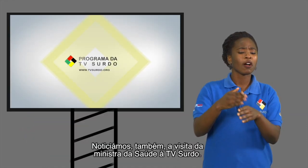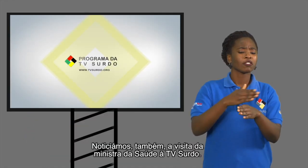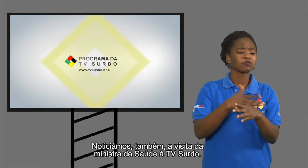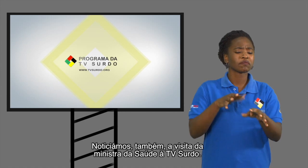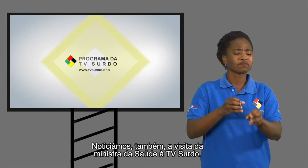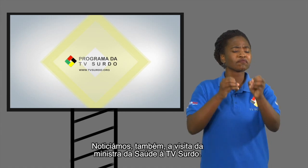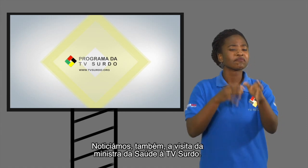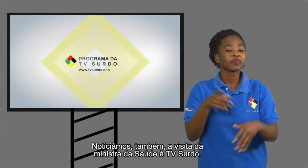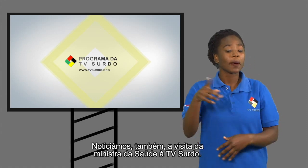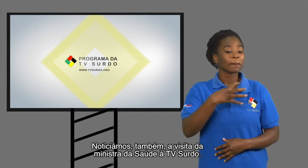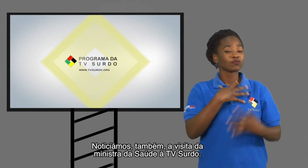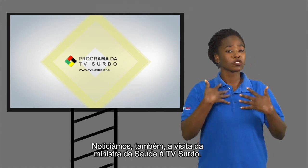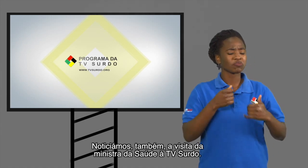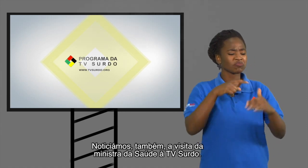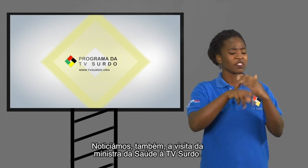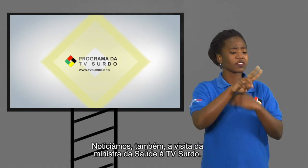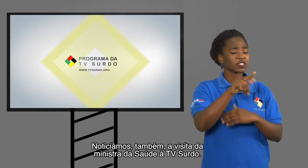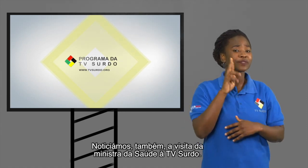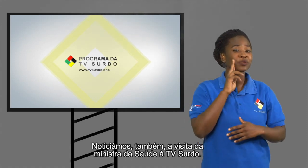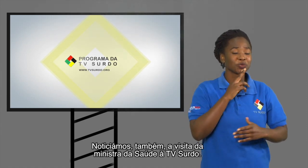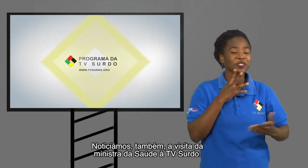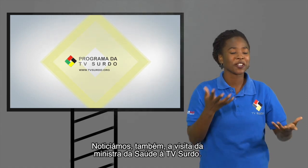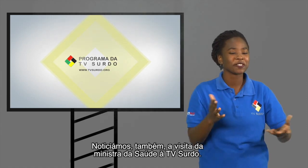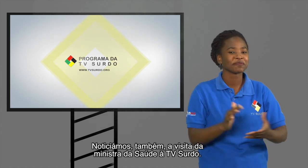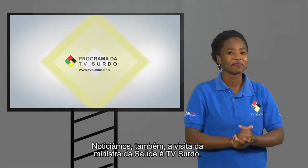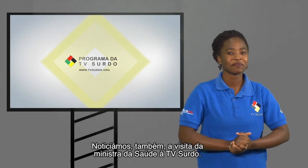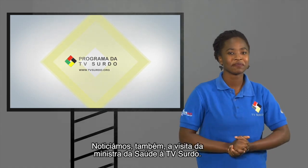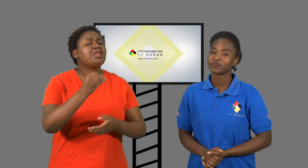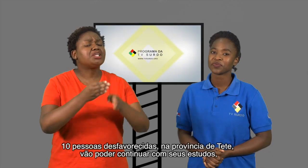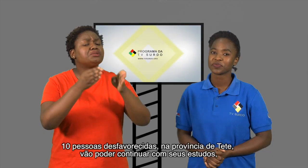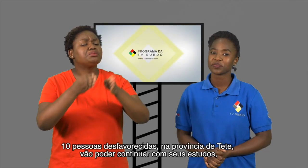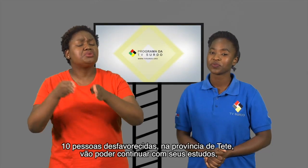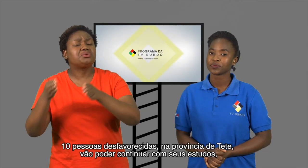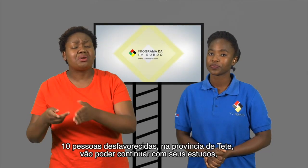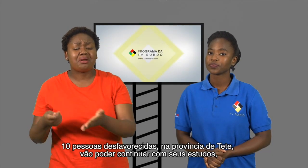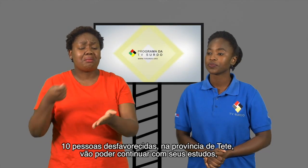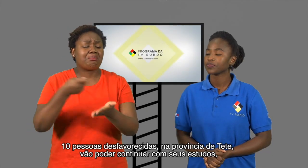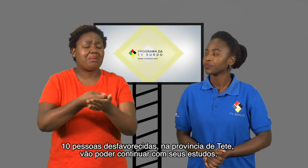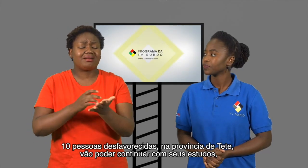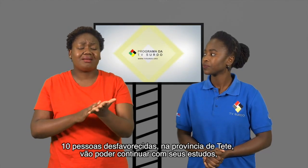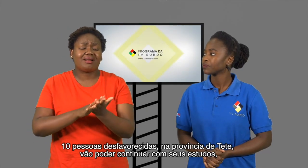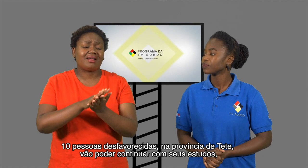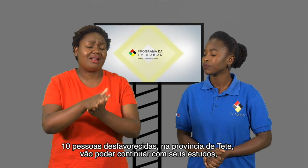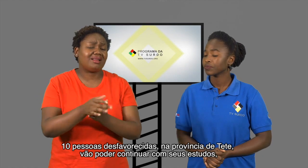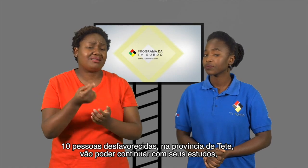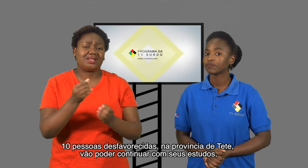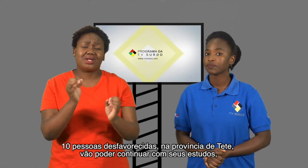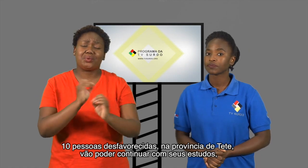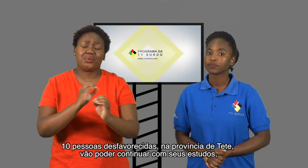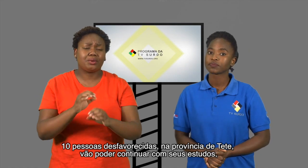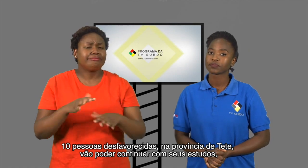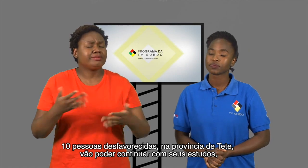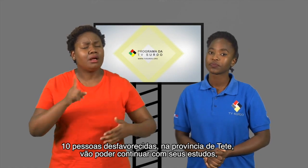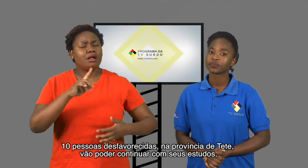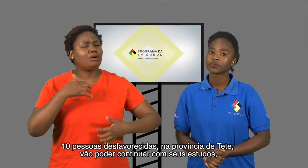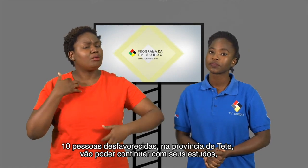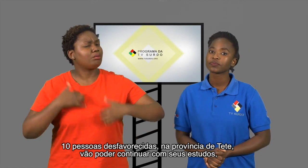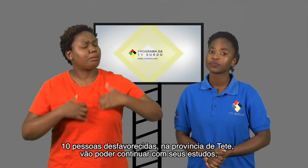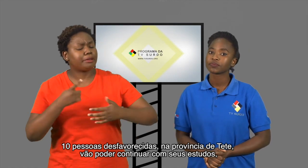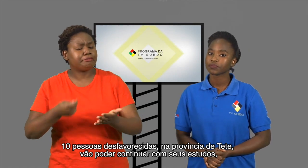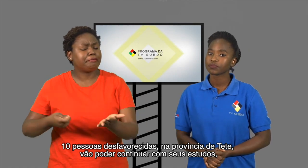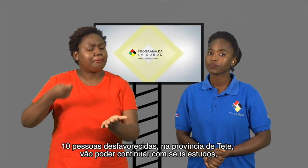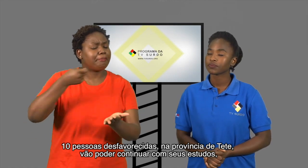Noticiamos também a visita da ministra da Saúde à TV surdo. Dez pessoas desfavorecidas na província de